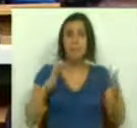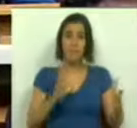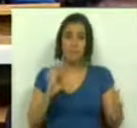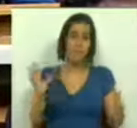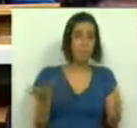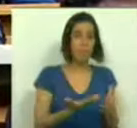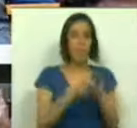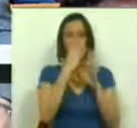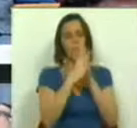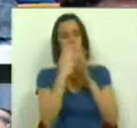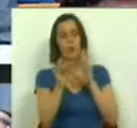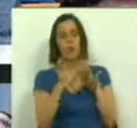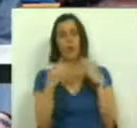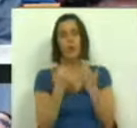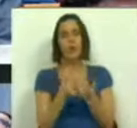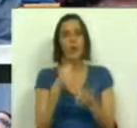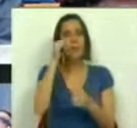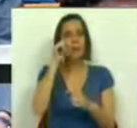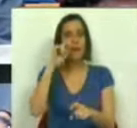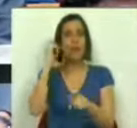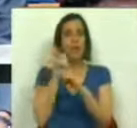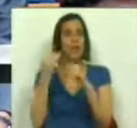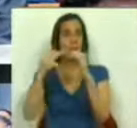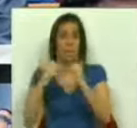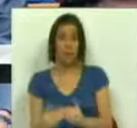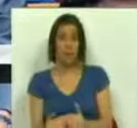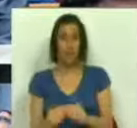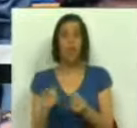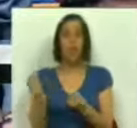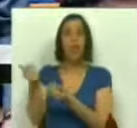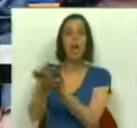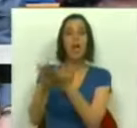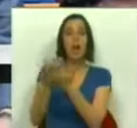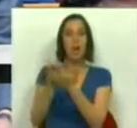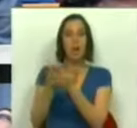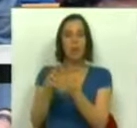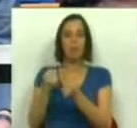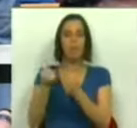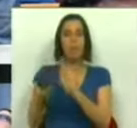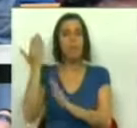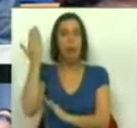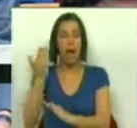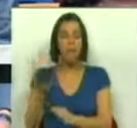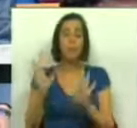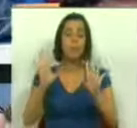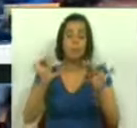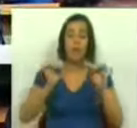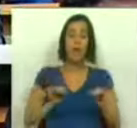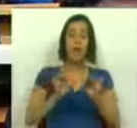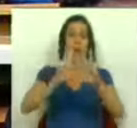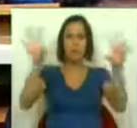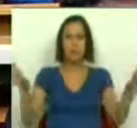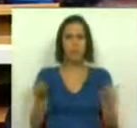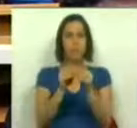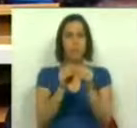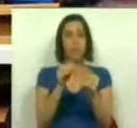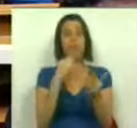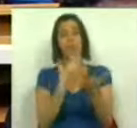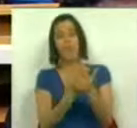alargados, modelos sociais ainda menos exigentes e economias mais pujantes. A isso somam-se